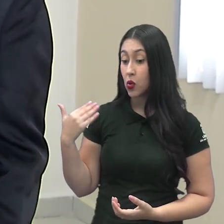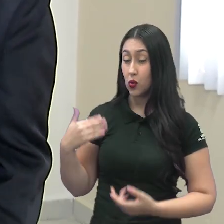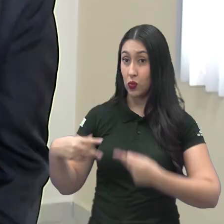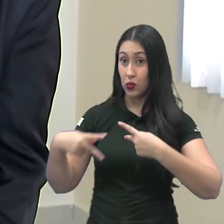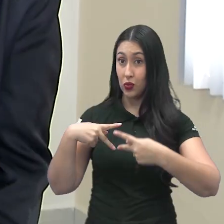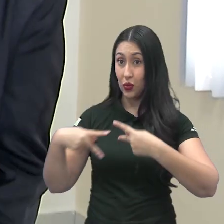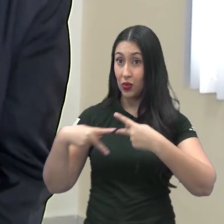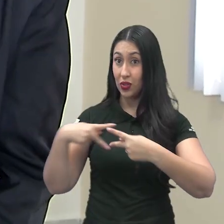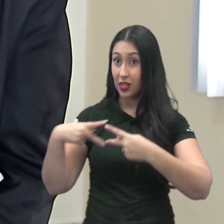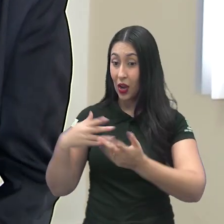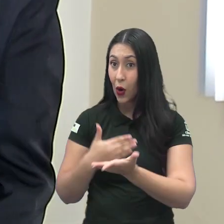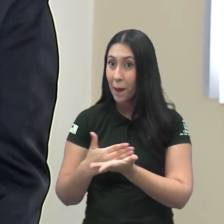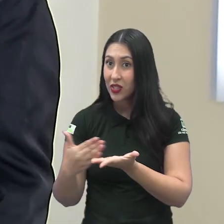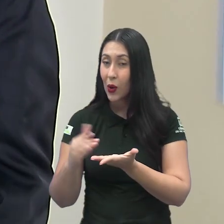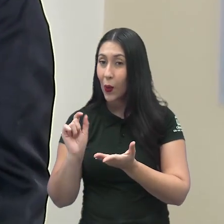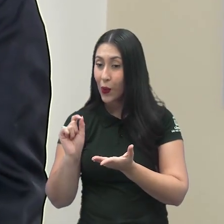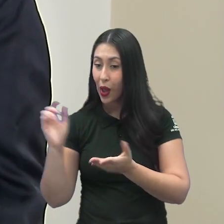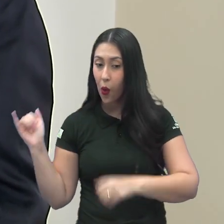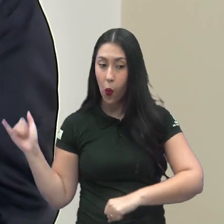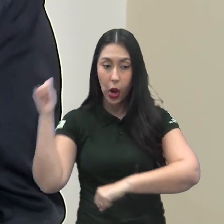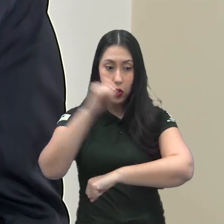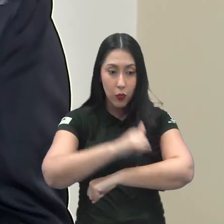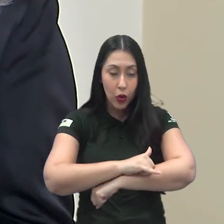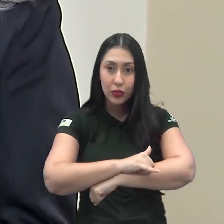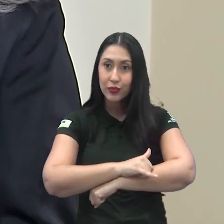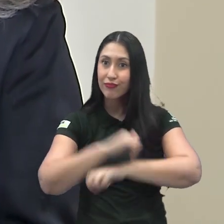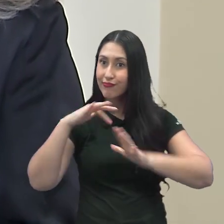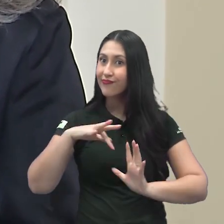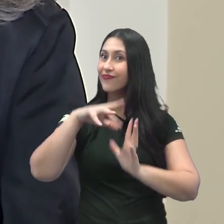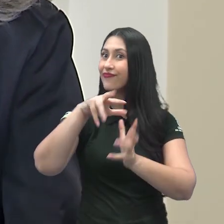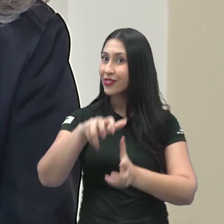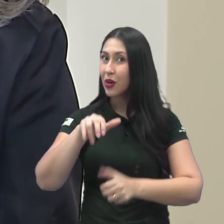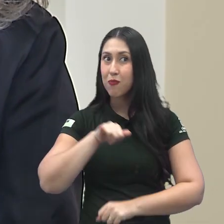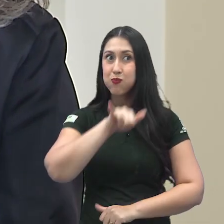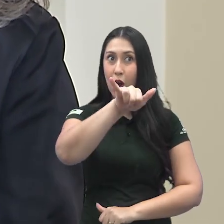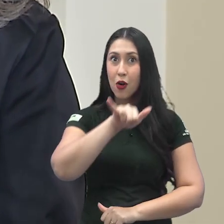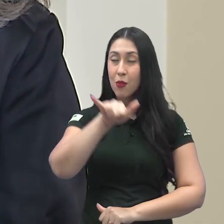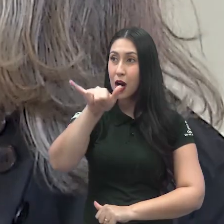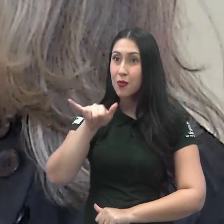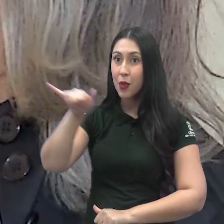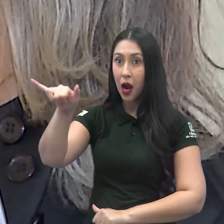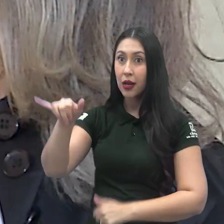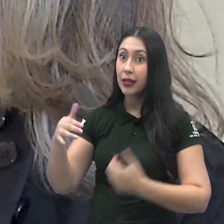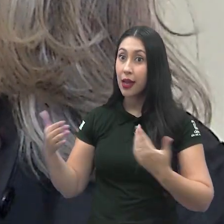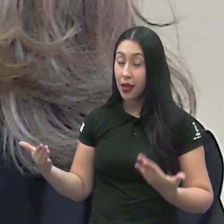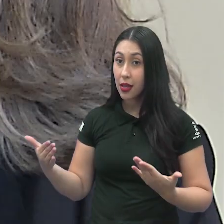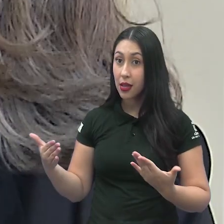se internacionalizou. E na época nós viemos por causa do aeroporto.